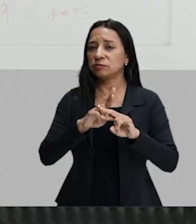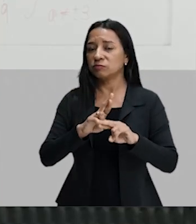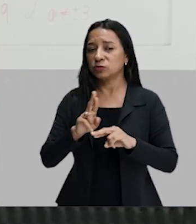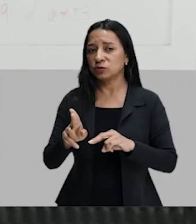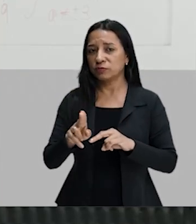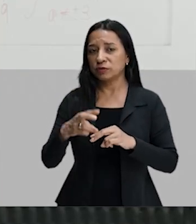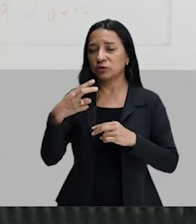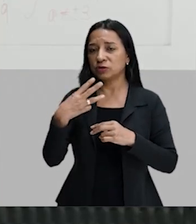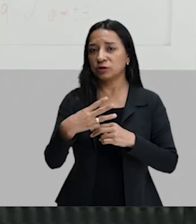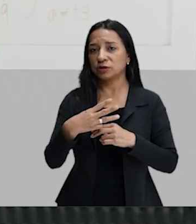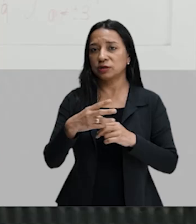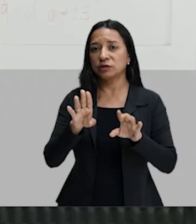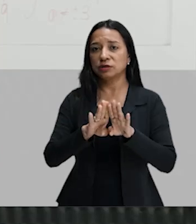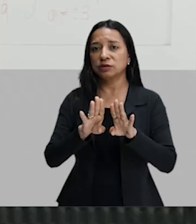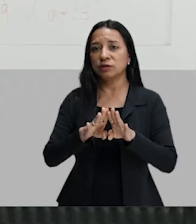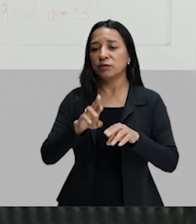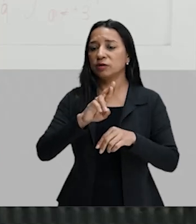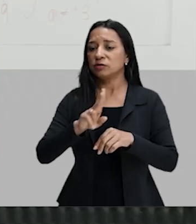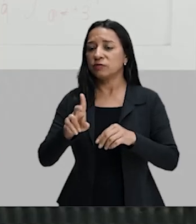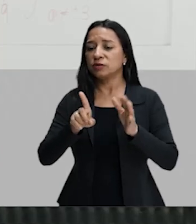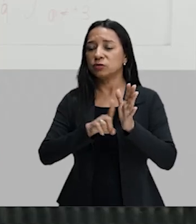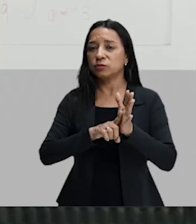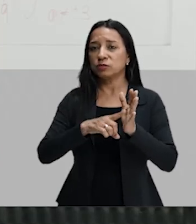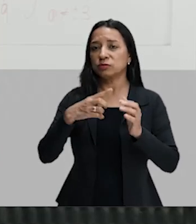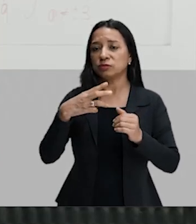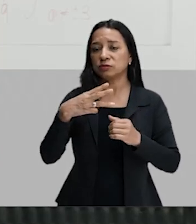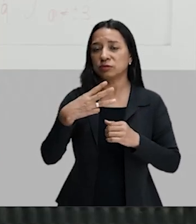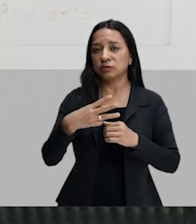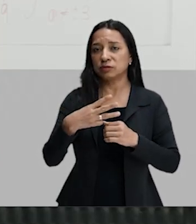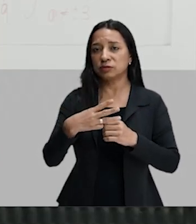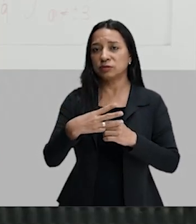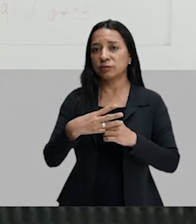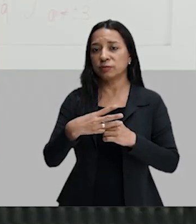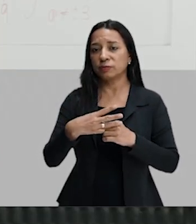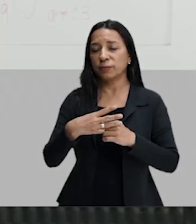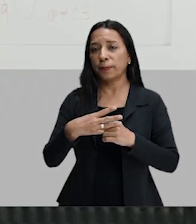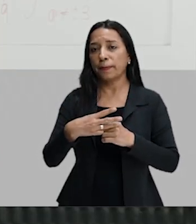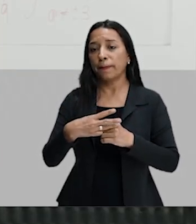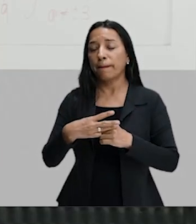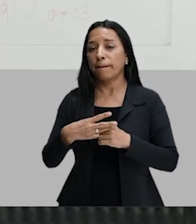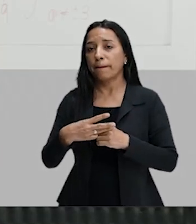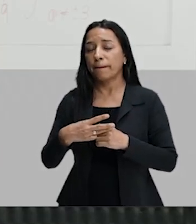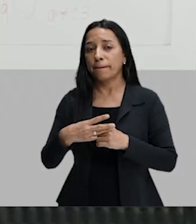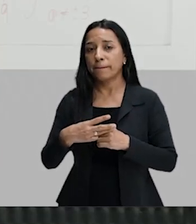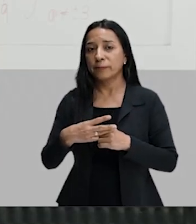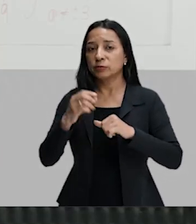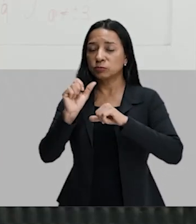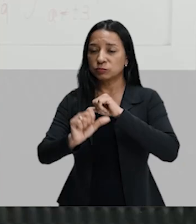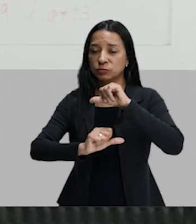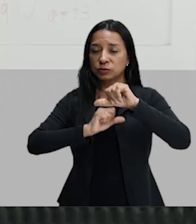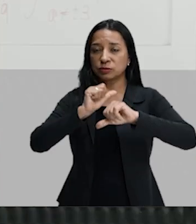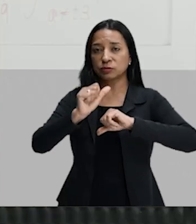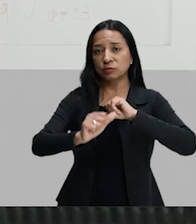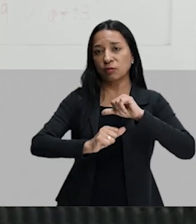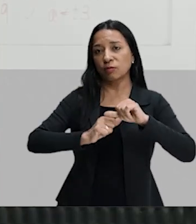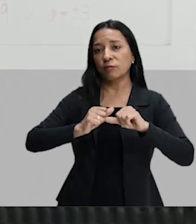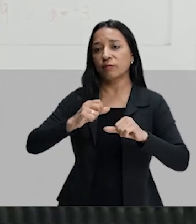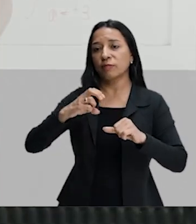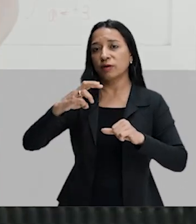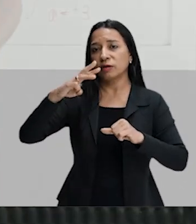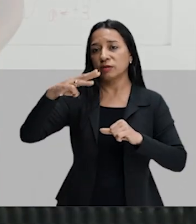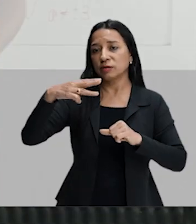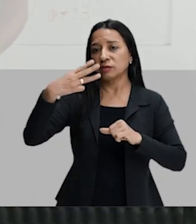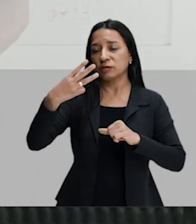diferente de menos 3 para que ele seja do terceiro grau. Essa é a discussão. Para que o polinômio seja um polinômio